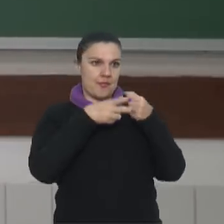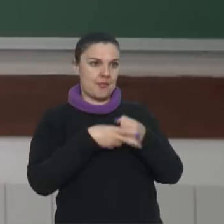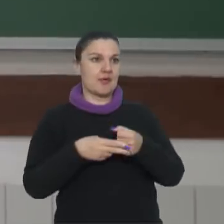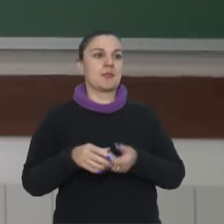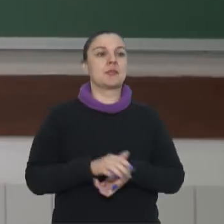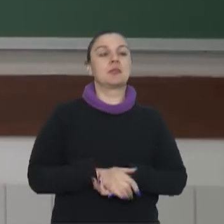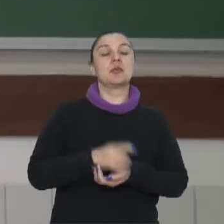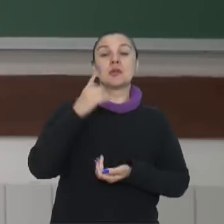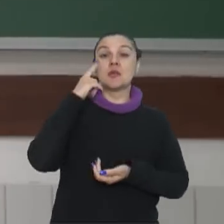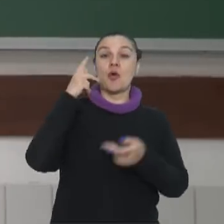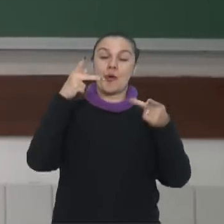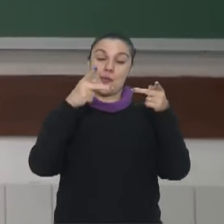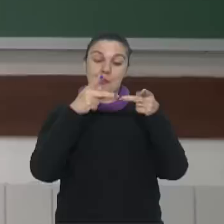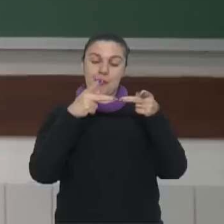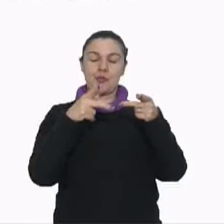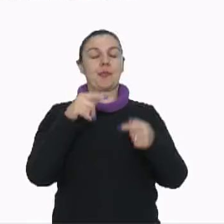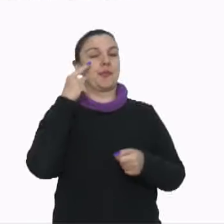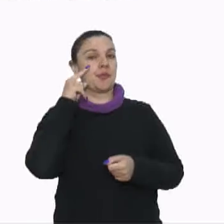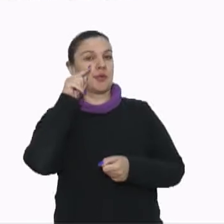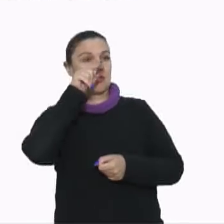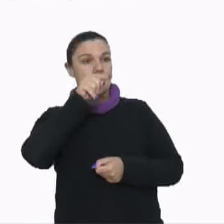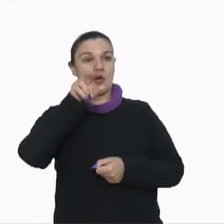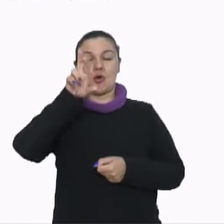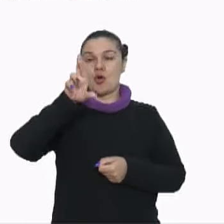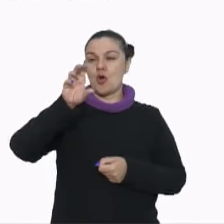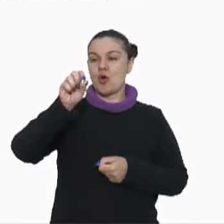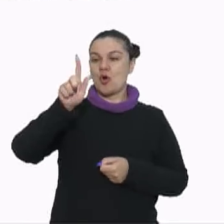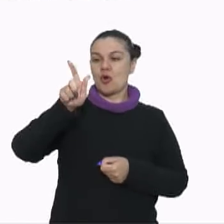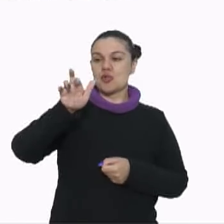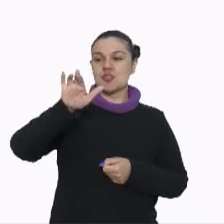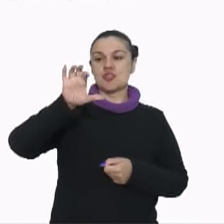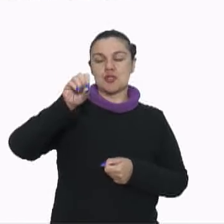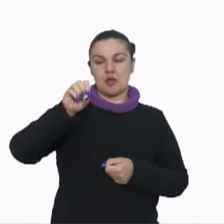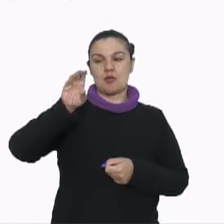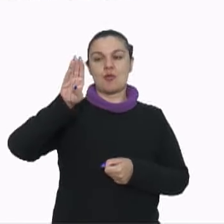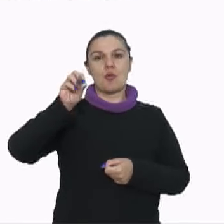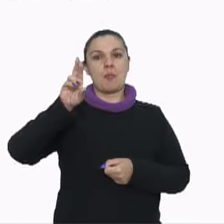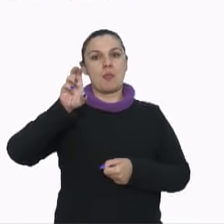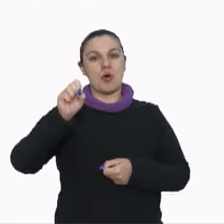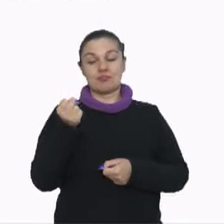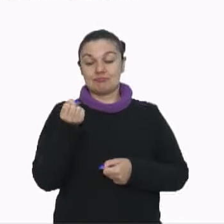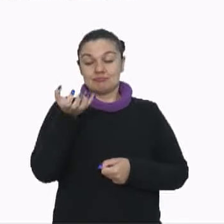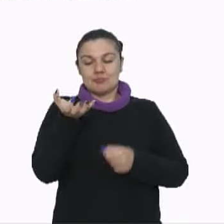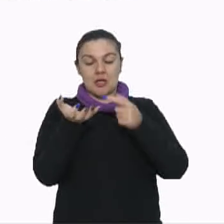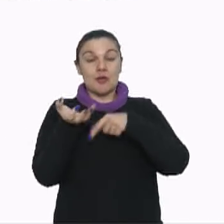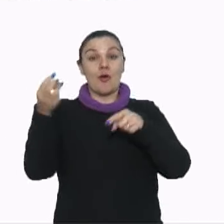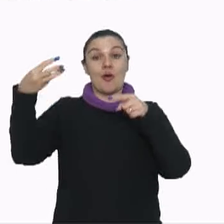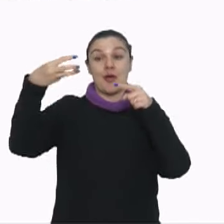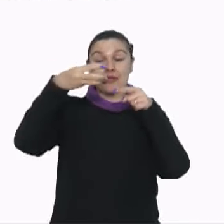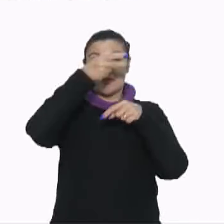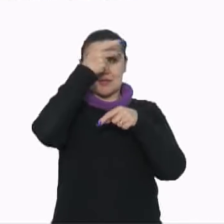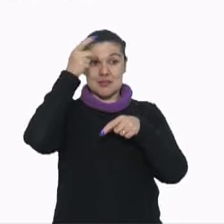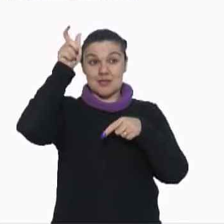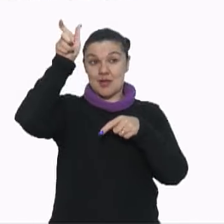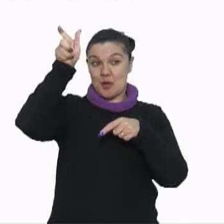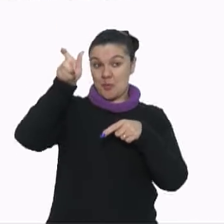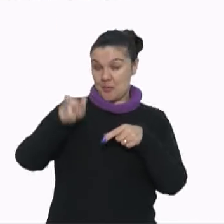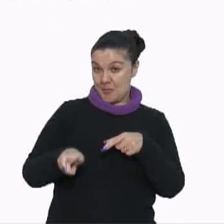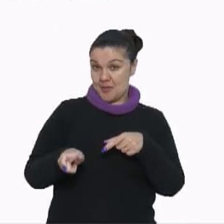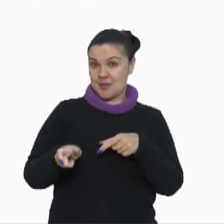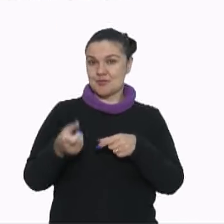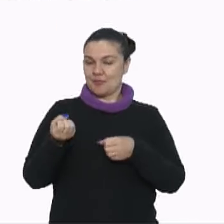né, e pronomes. Nesse caso, Rogério Borges concede, ele concede, terceira pessoa do